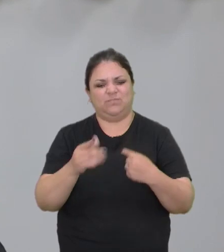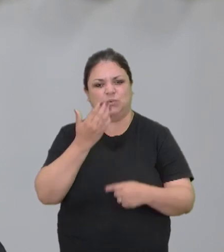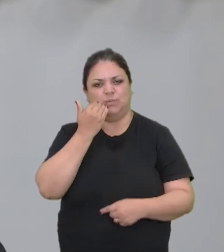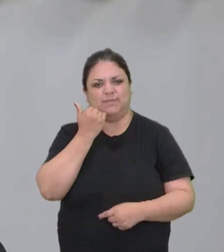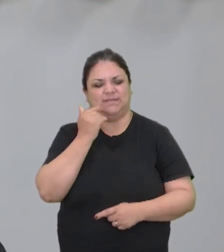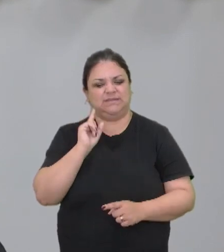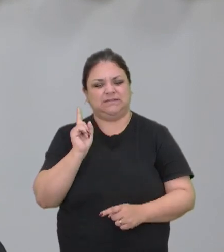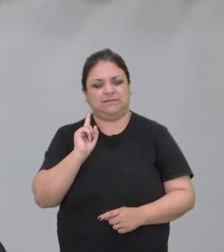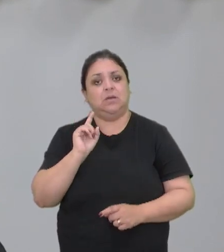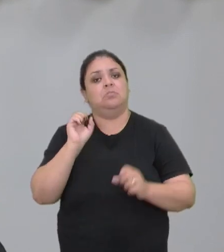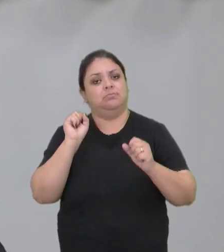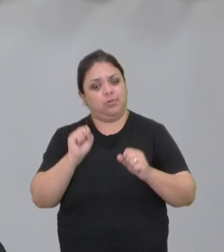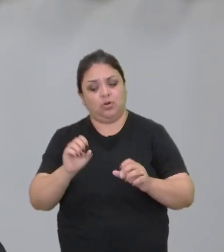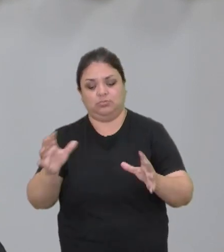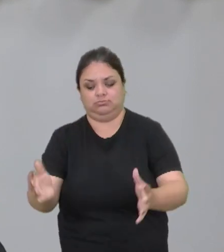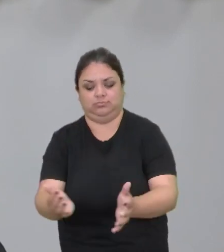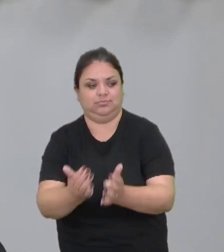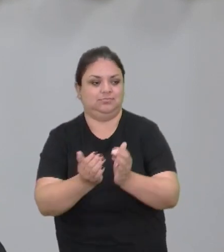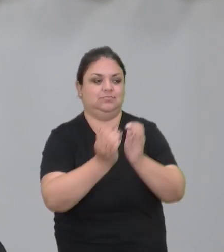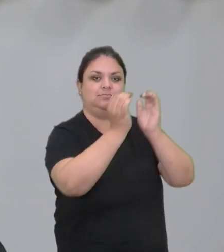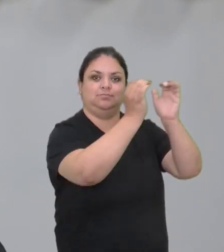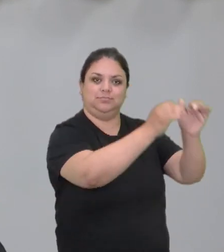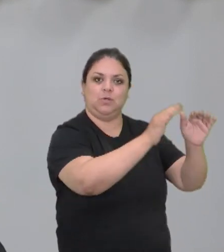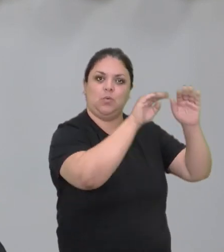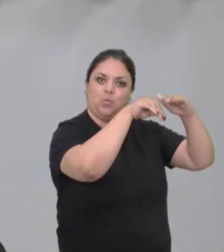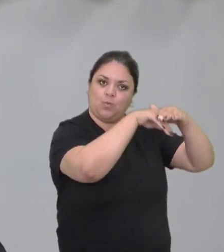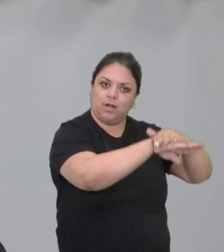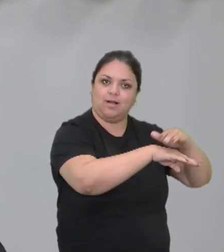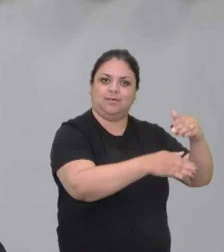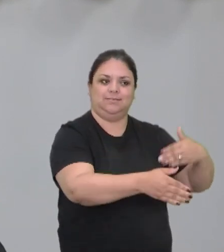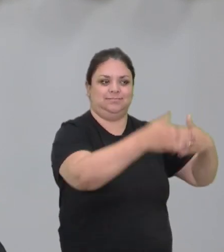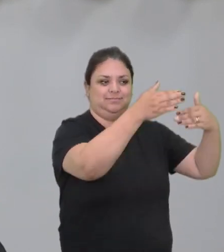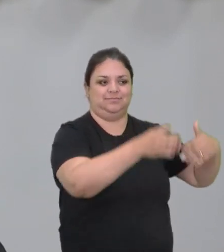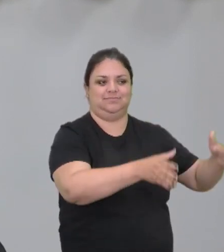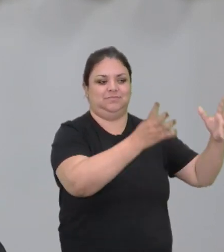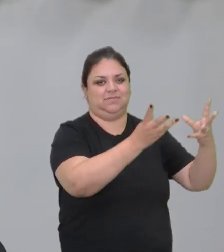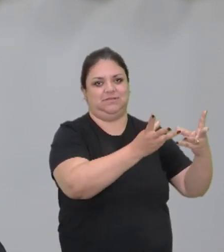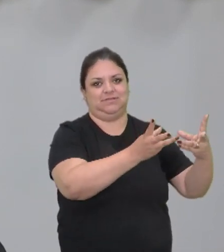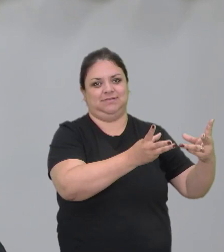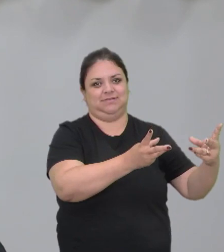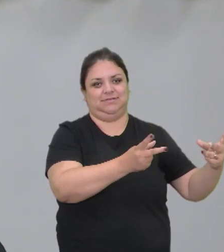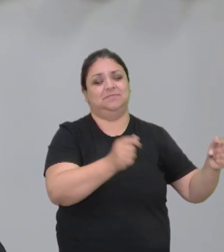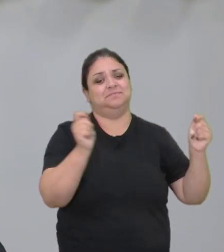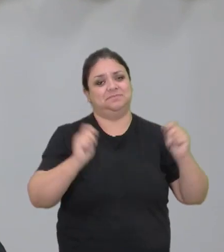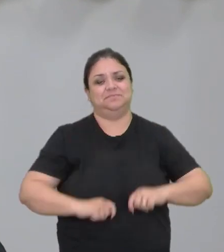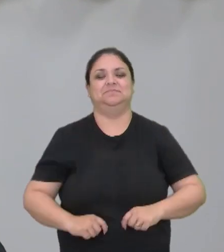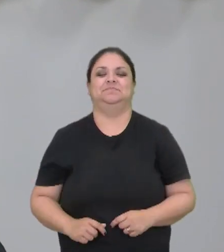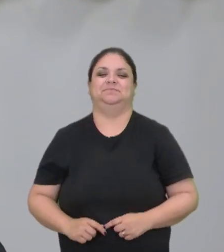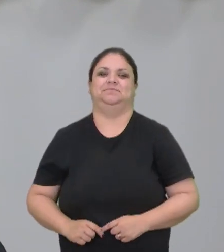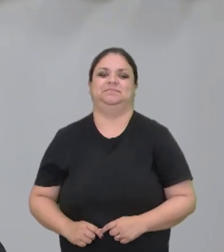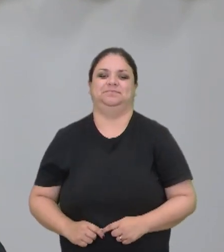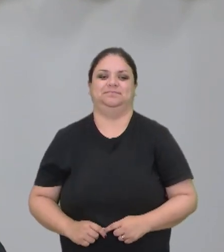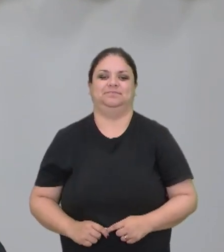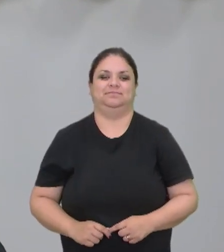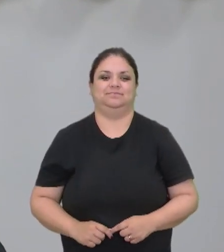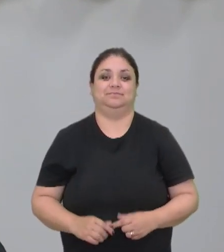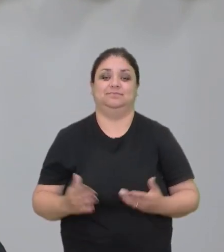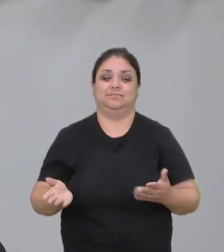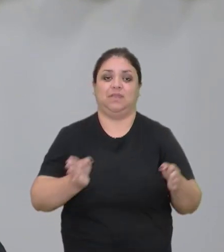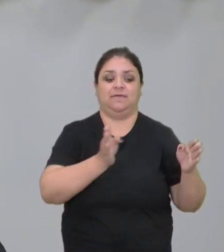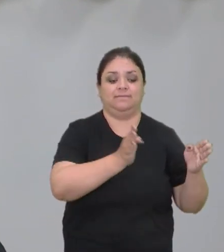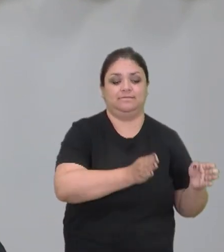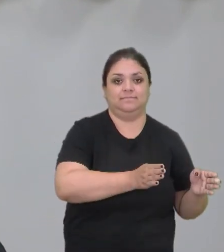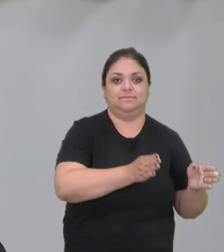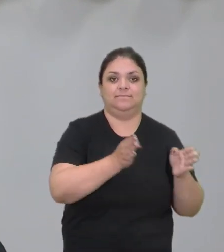você pode colocar também na sua composteira, ok? E aí, a gente entra nas fases da compostagem. A gente